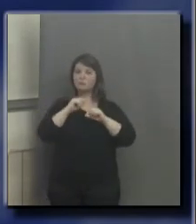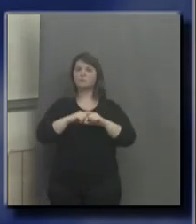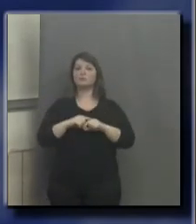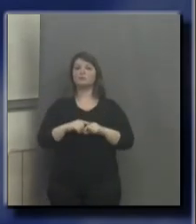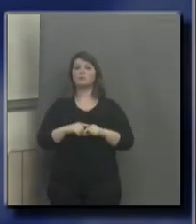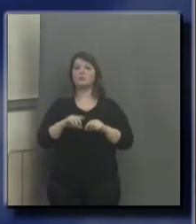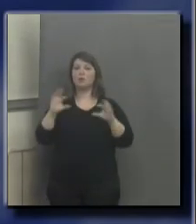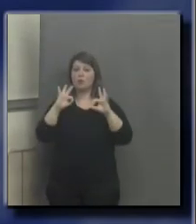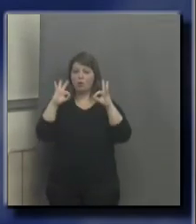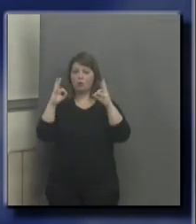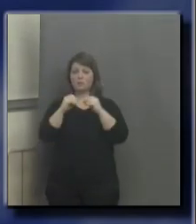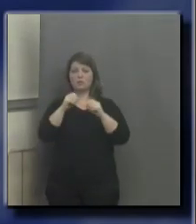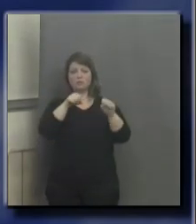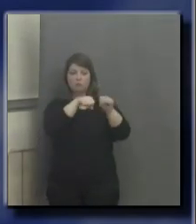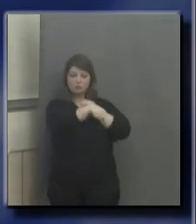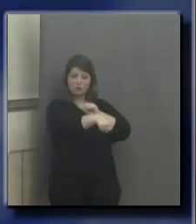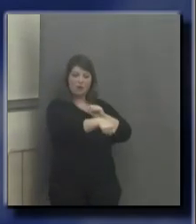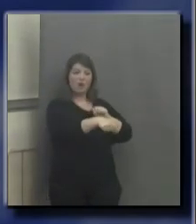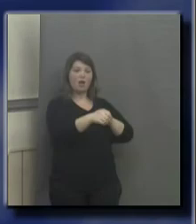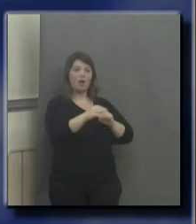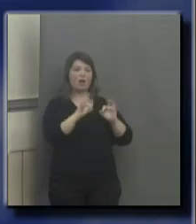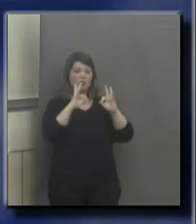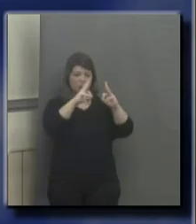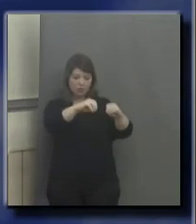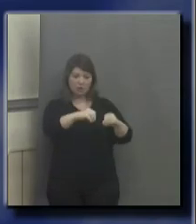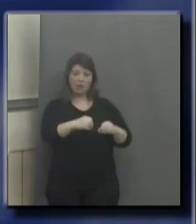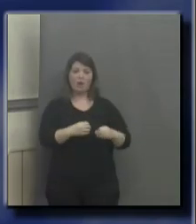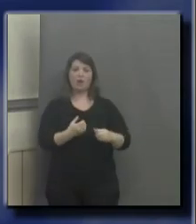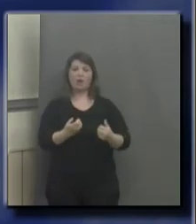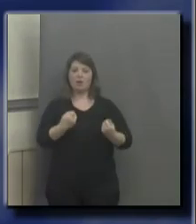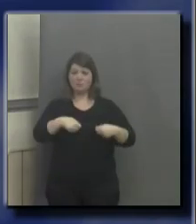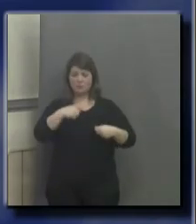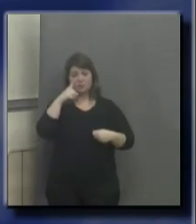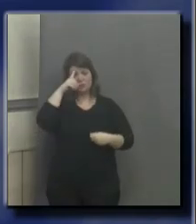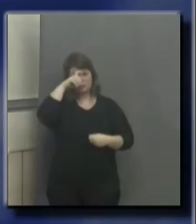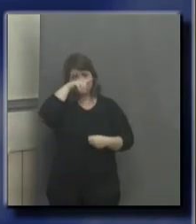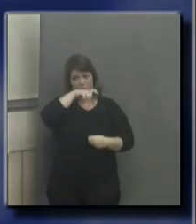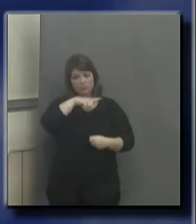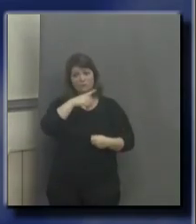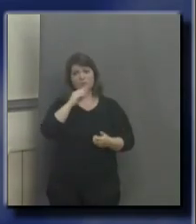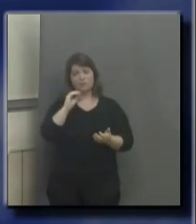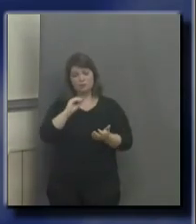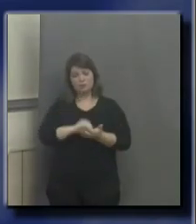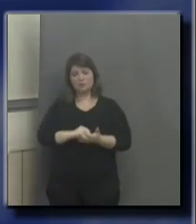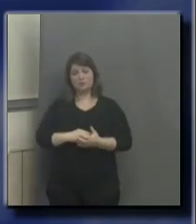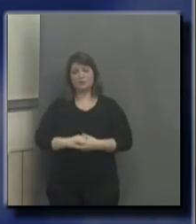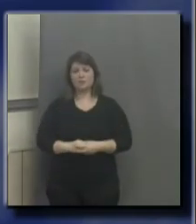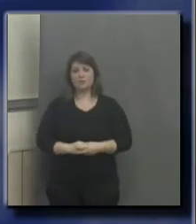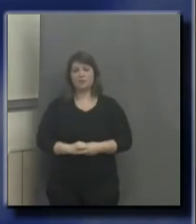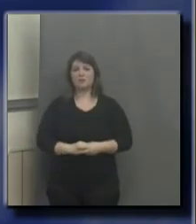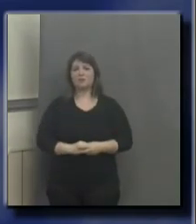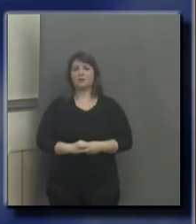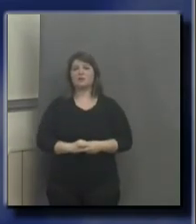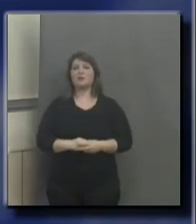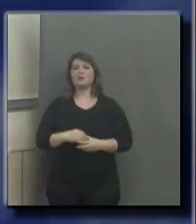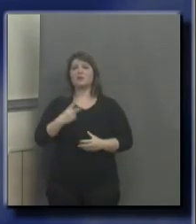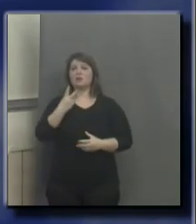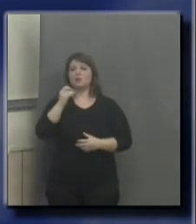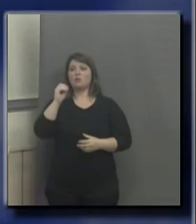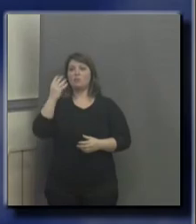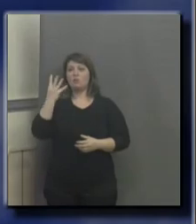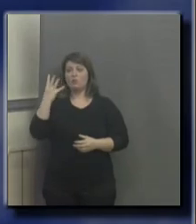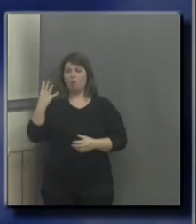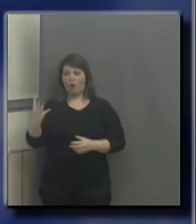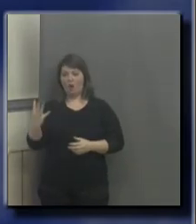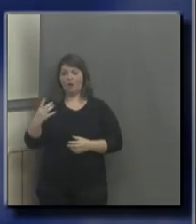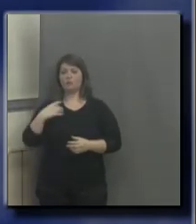concepção geral de formação, né, que é uma coisa difícil de definir. Nós temos, em 2004, uma